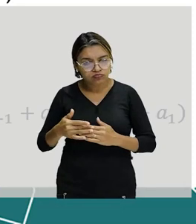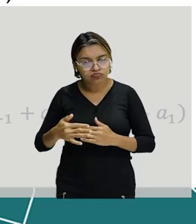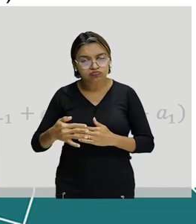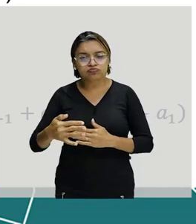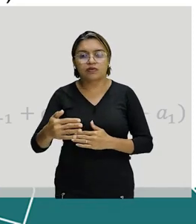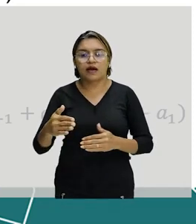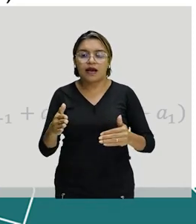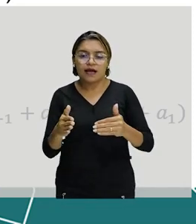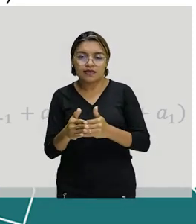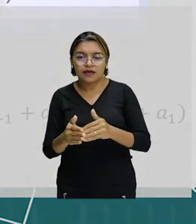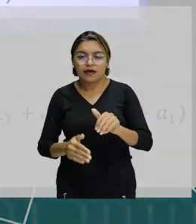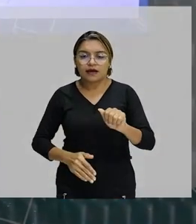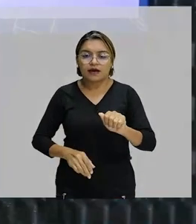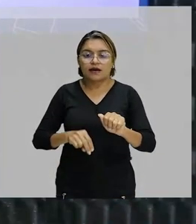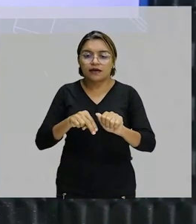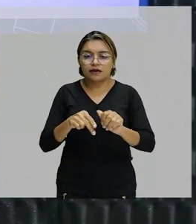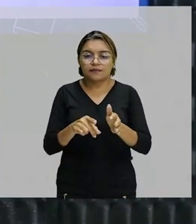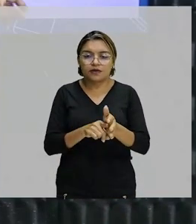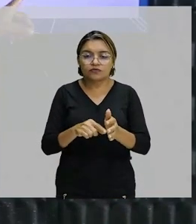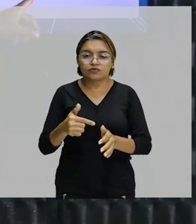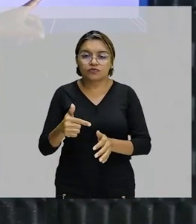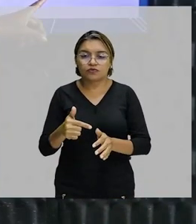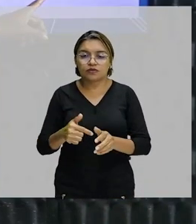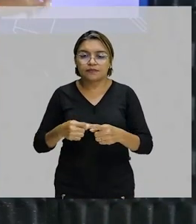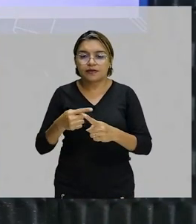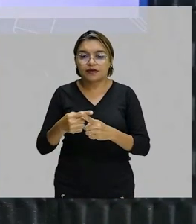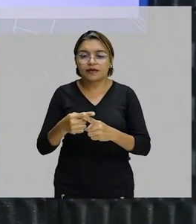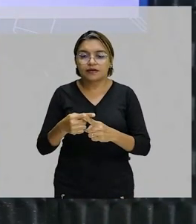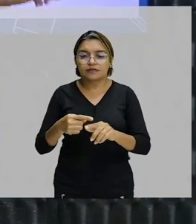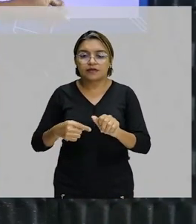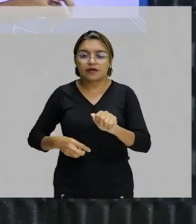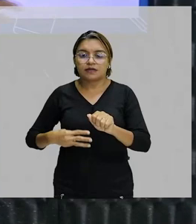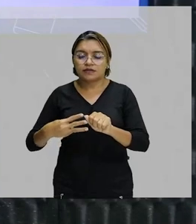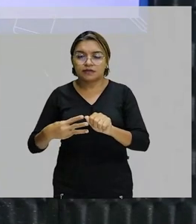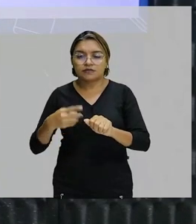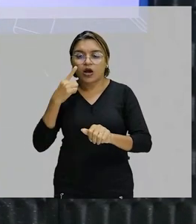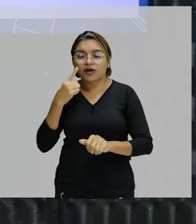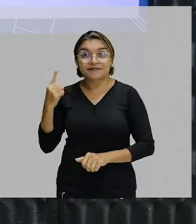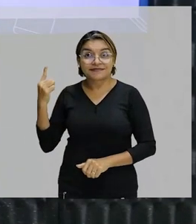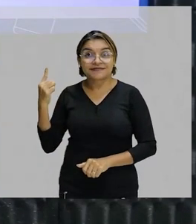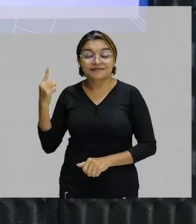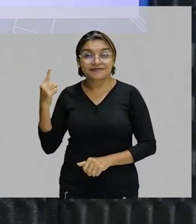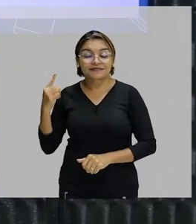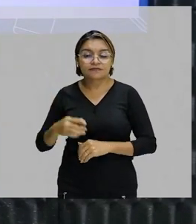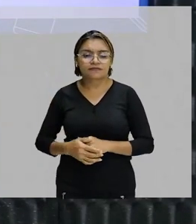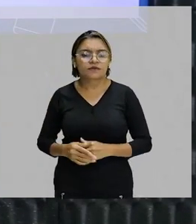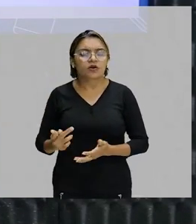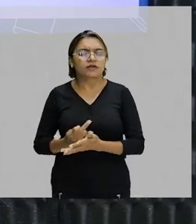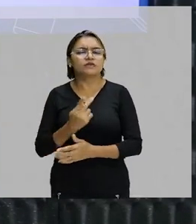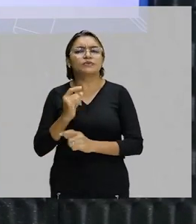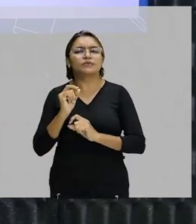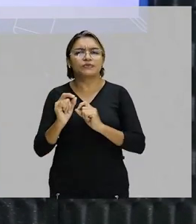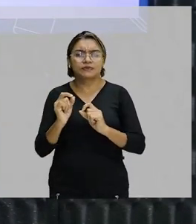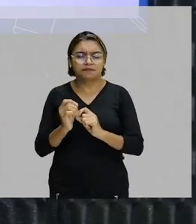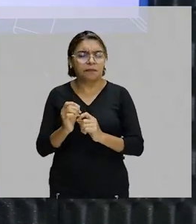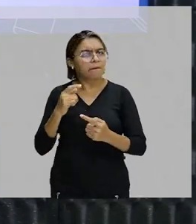o an - 2 + A3 an - 1 + A2 an + A1 Gente o que que tá acontecendo aqui